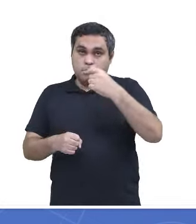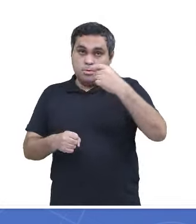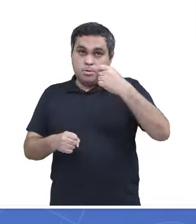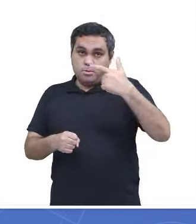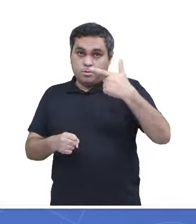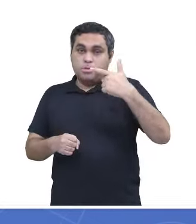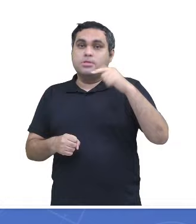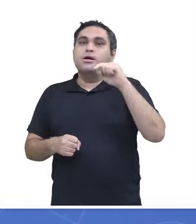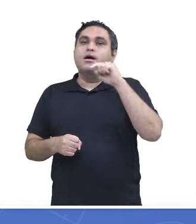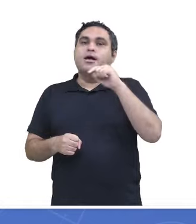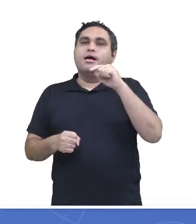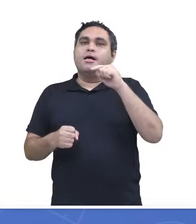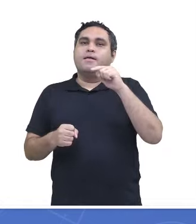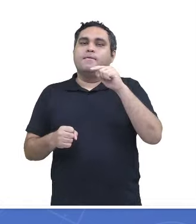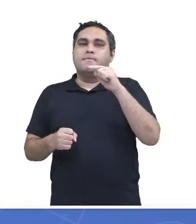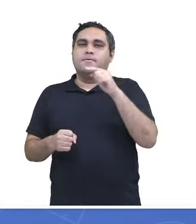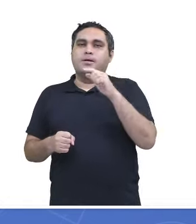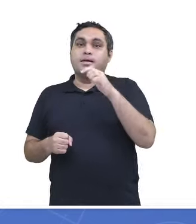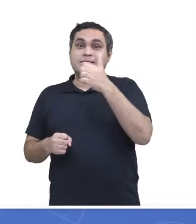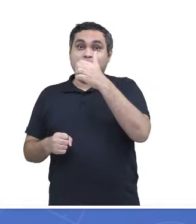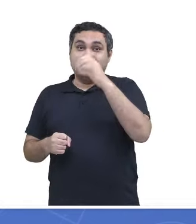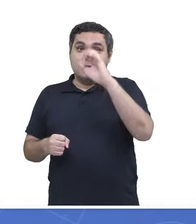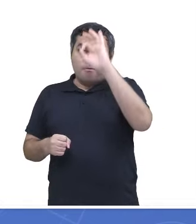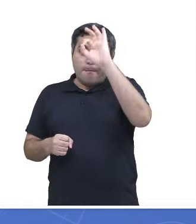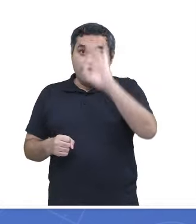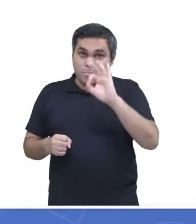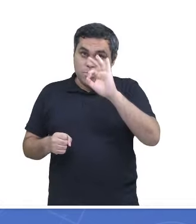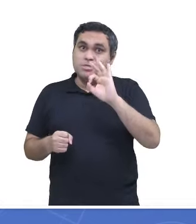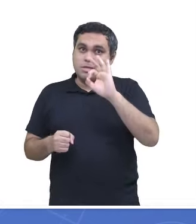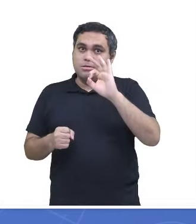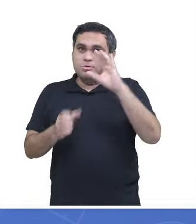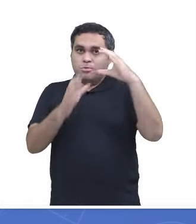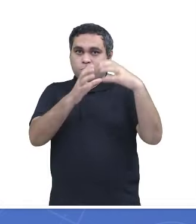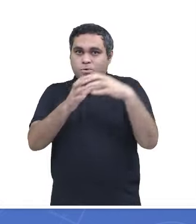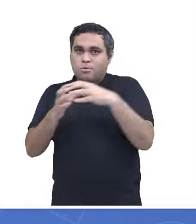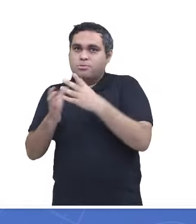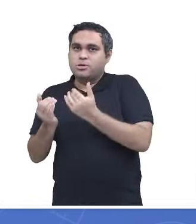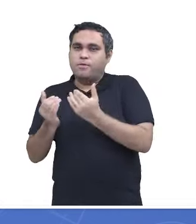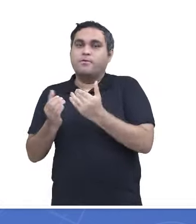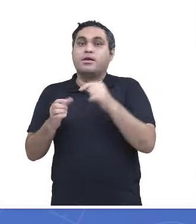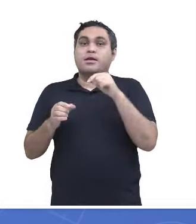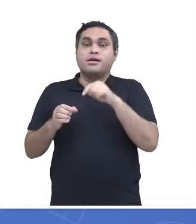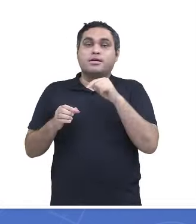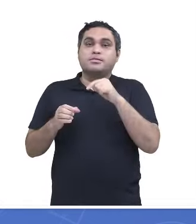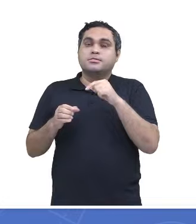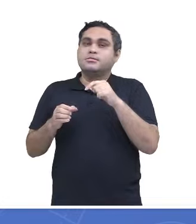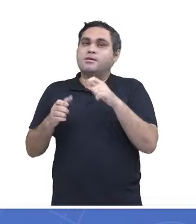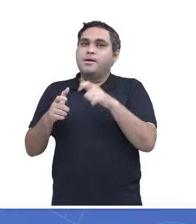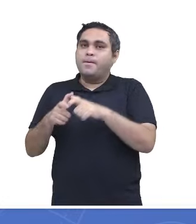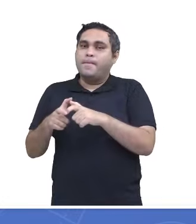19,5% da população brasileira. No entanto, eram responsáveis por